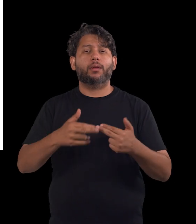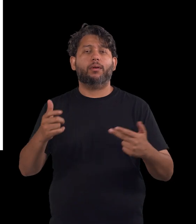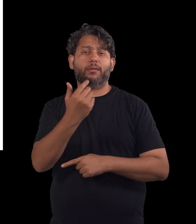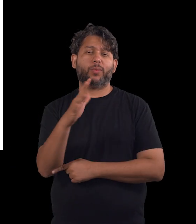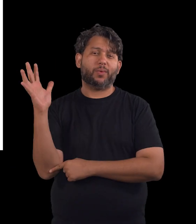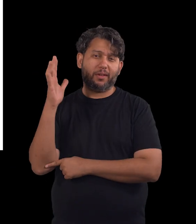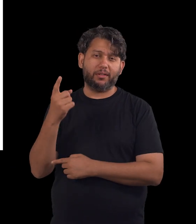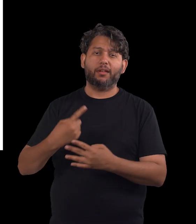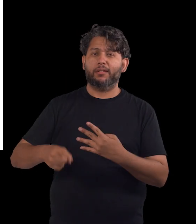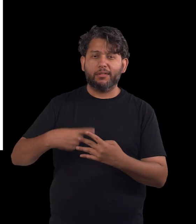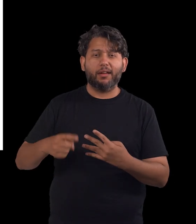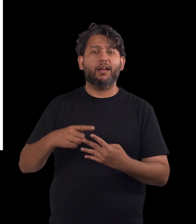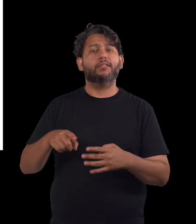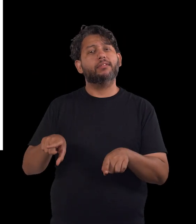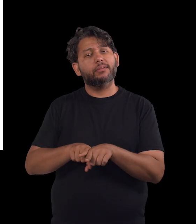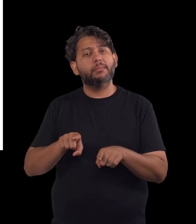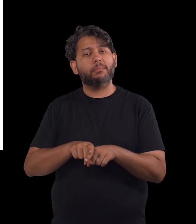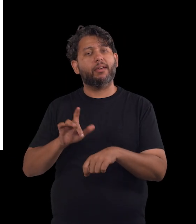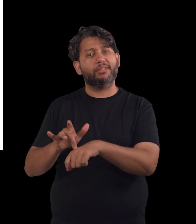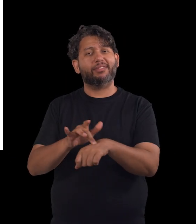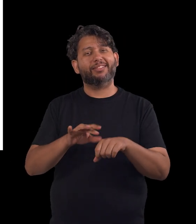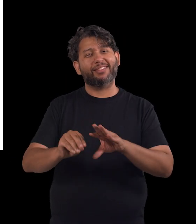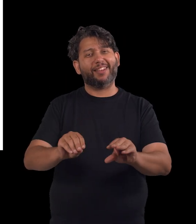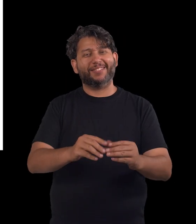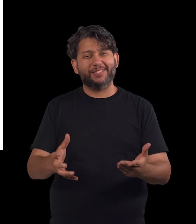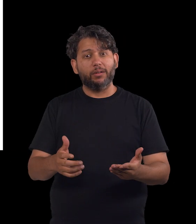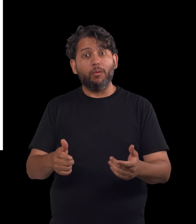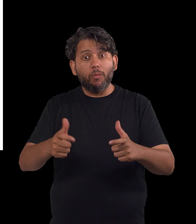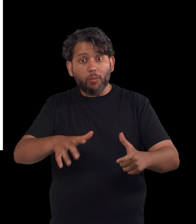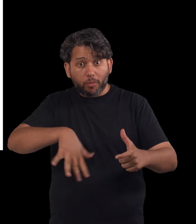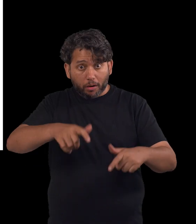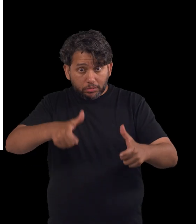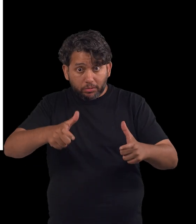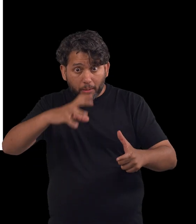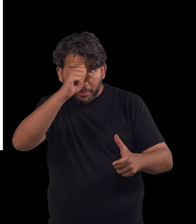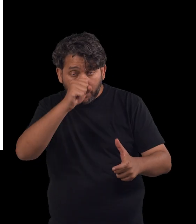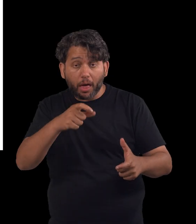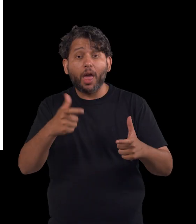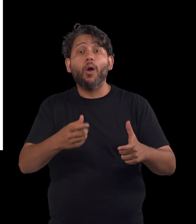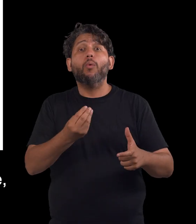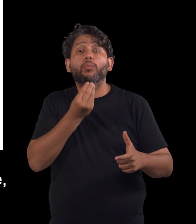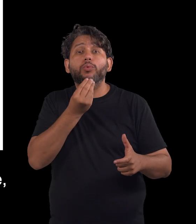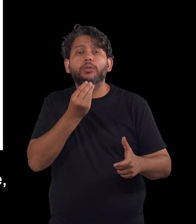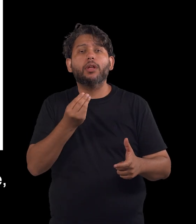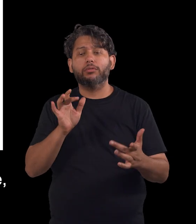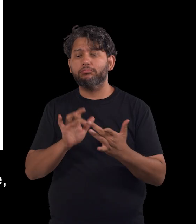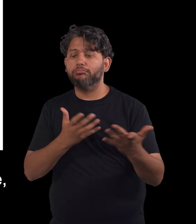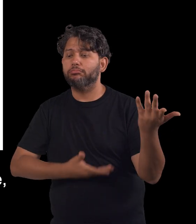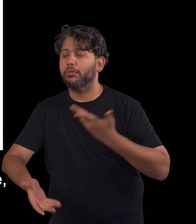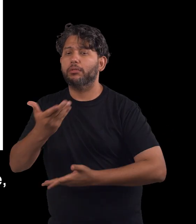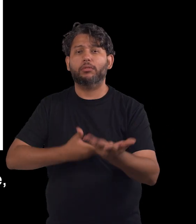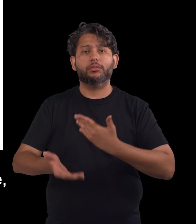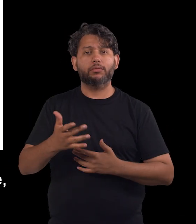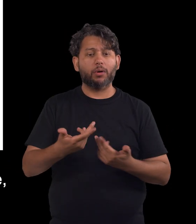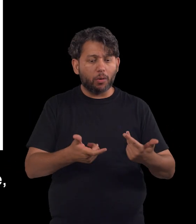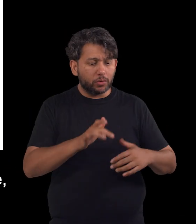uso de elementos naturais, recicláveis e táteis, buscando transformar o ambiente de aprendizagem em um espaço